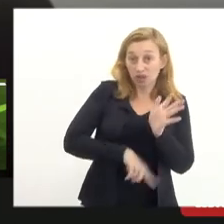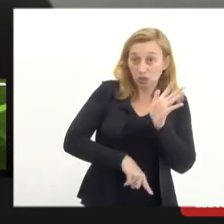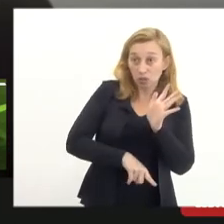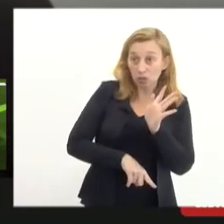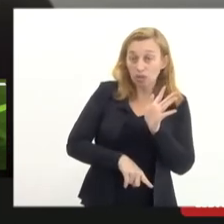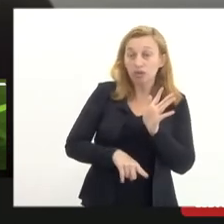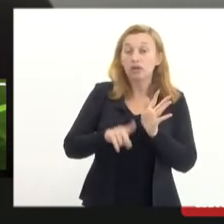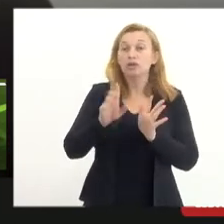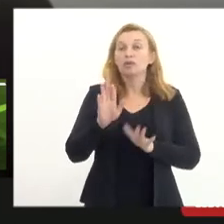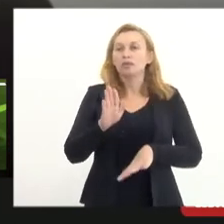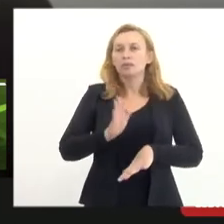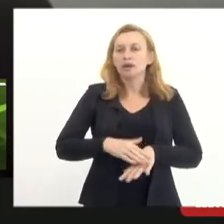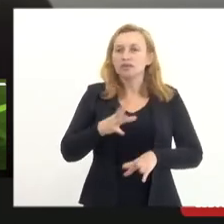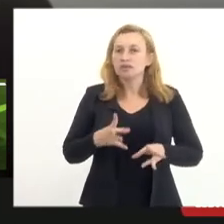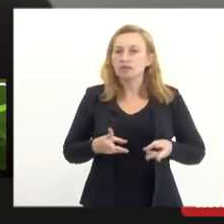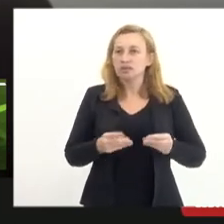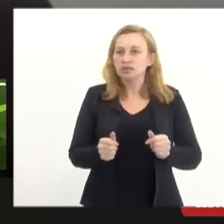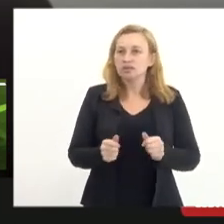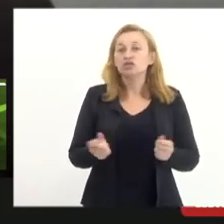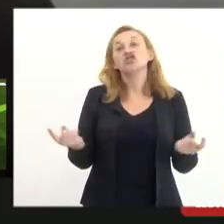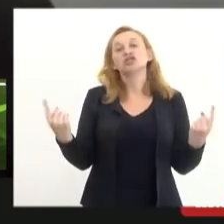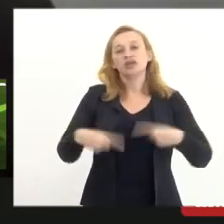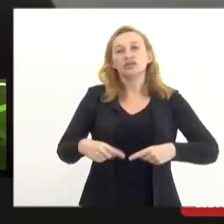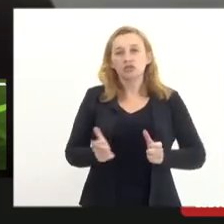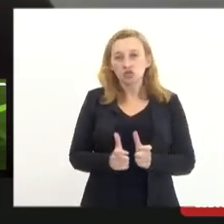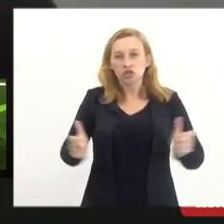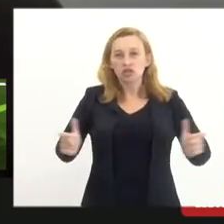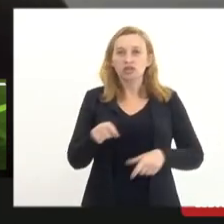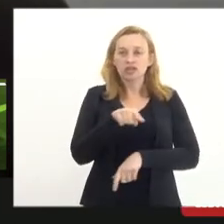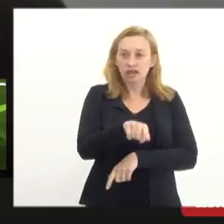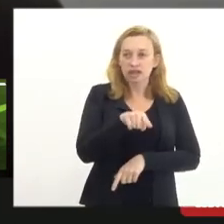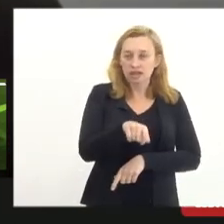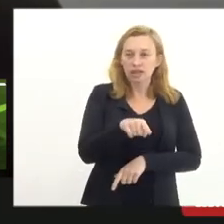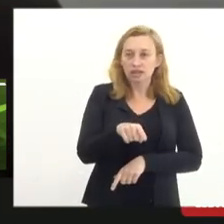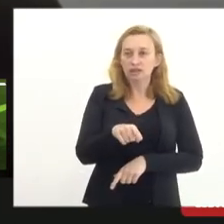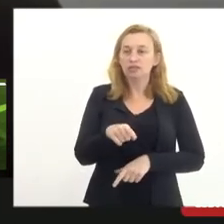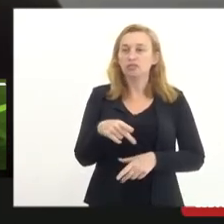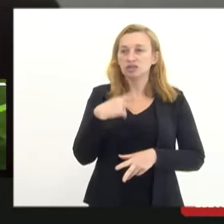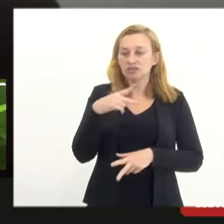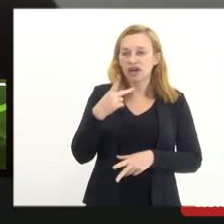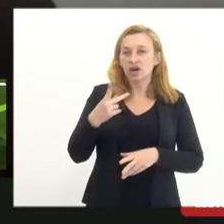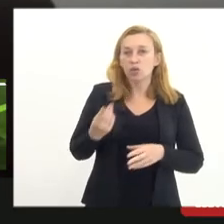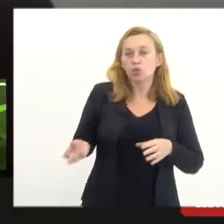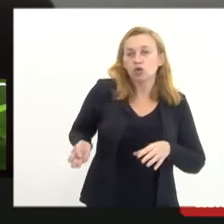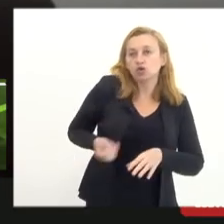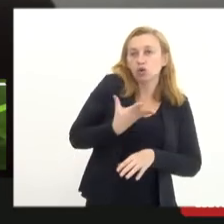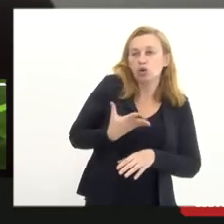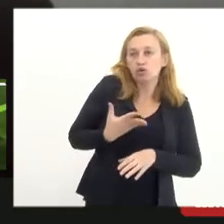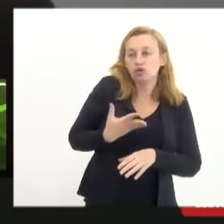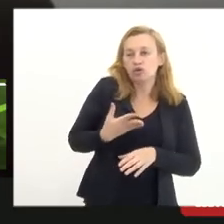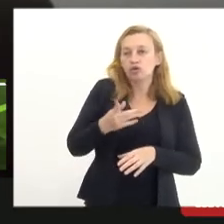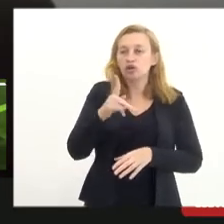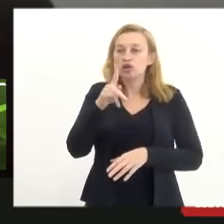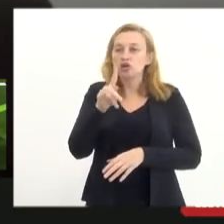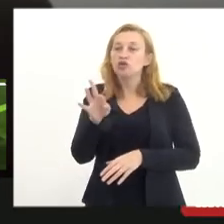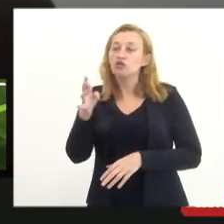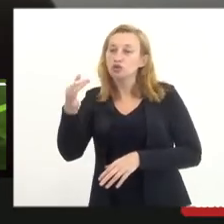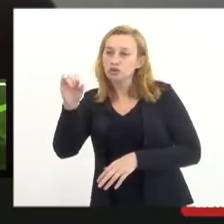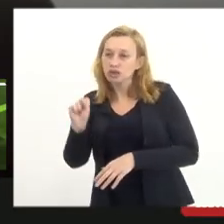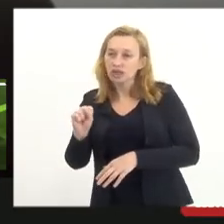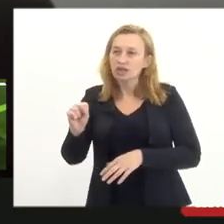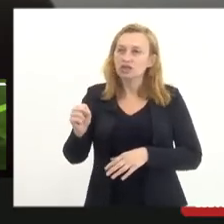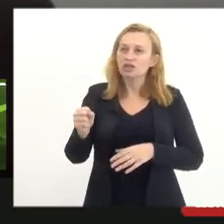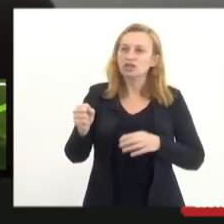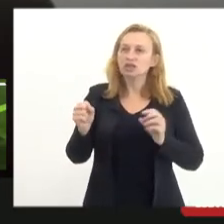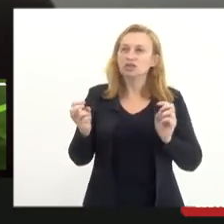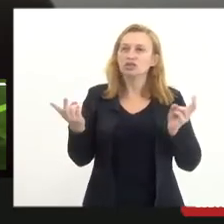mais incipiente, e também desafios grandes aí por se tratar de uma nova fronteira com questões relacionadas